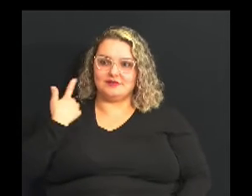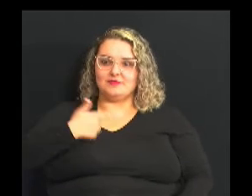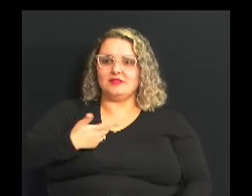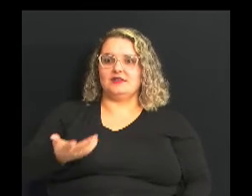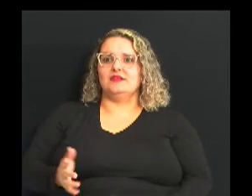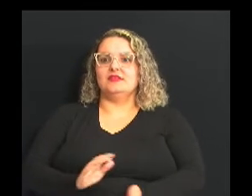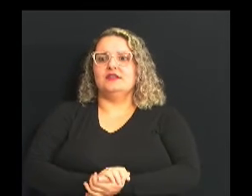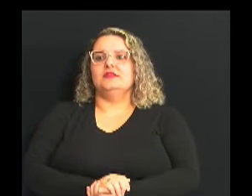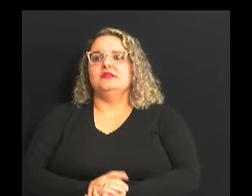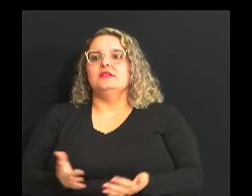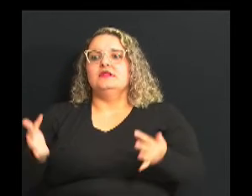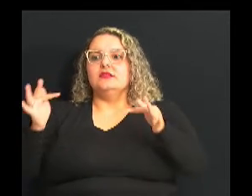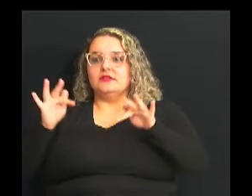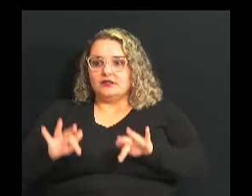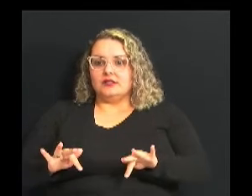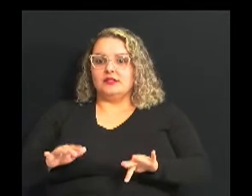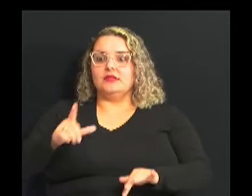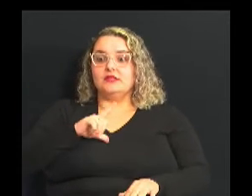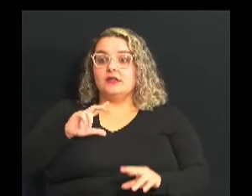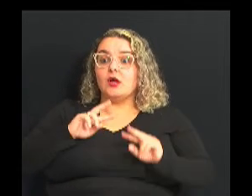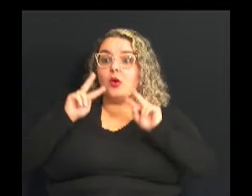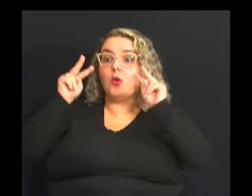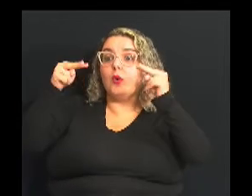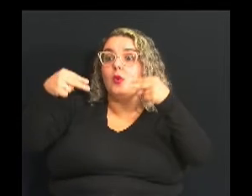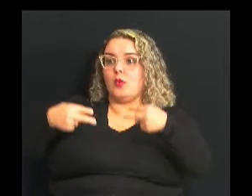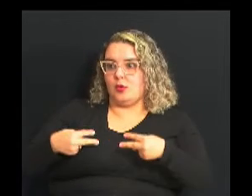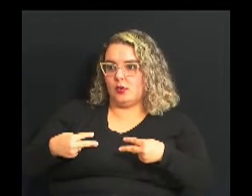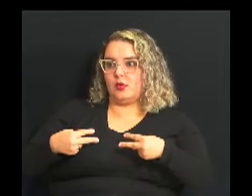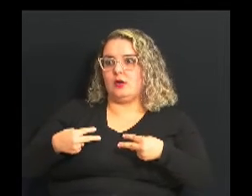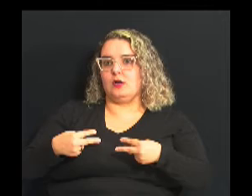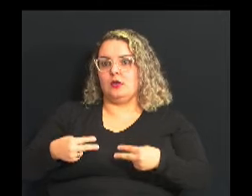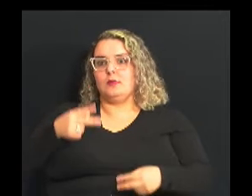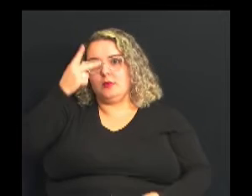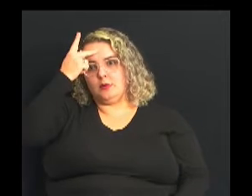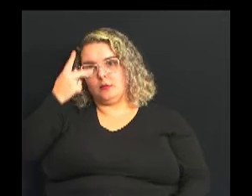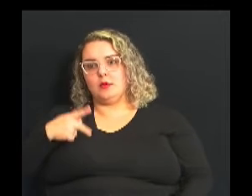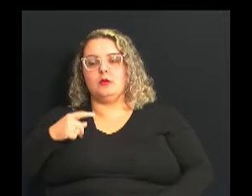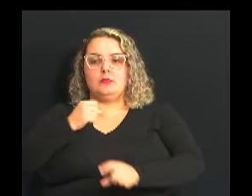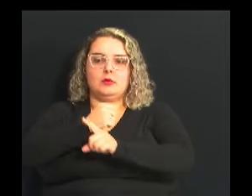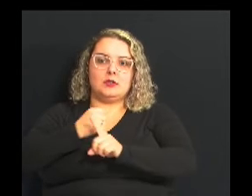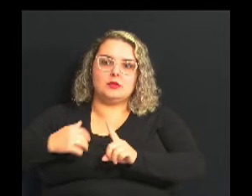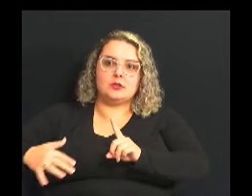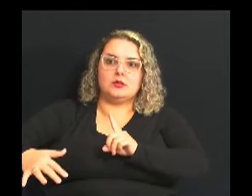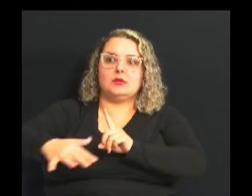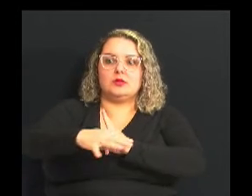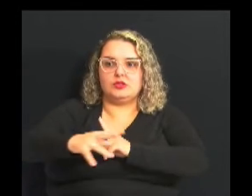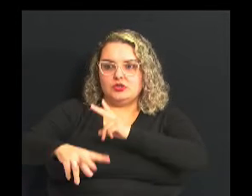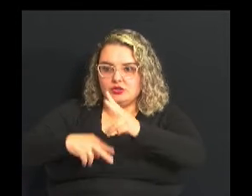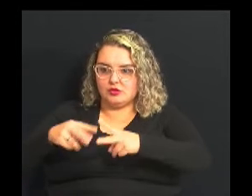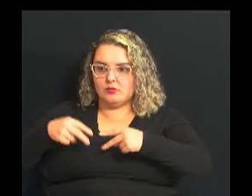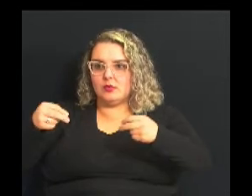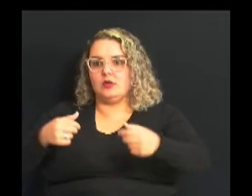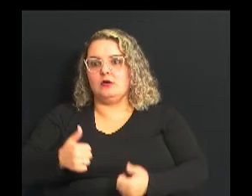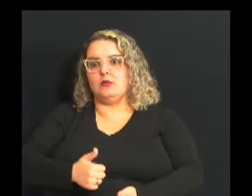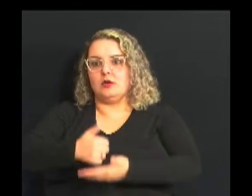Por fim, existe um reconhecimento que vem por meio da própria sociedade na forma de prêmios, né? Nós temos diversos